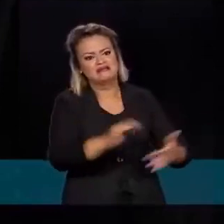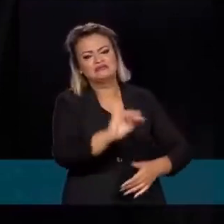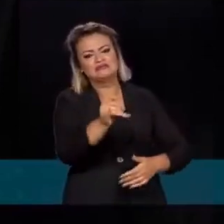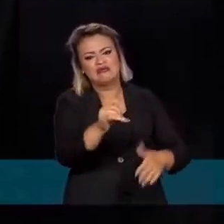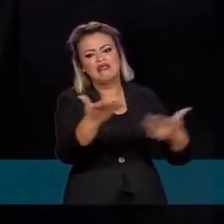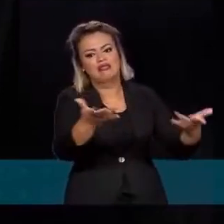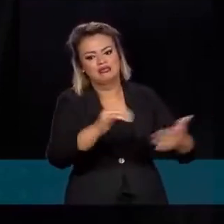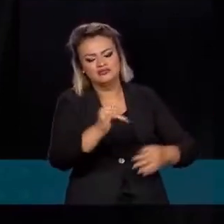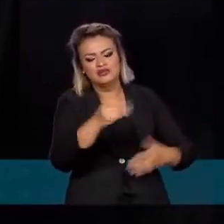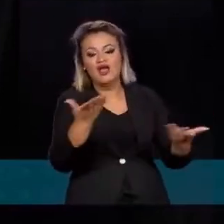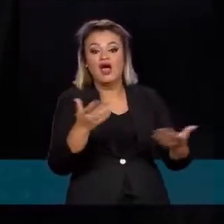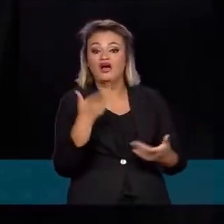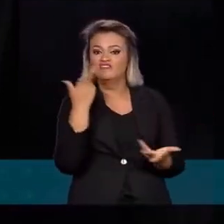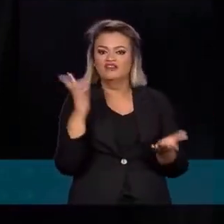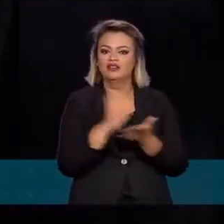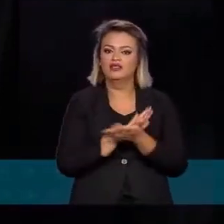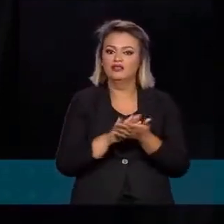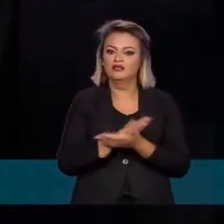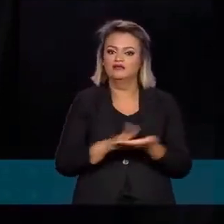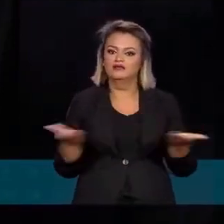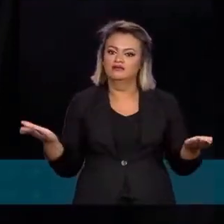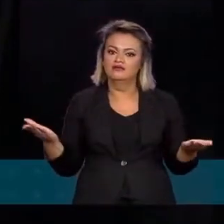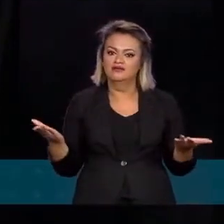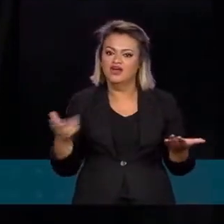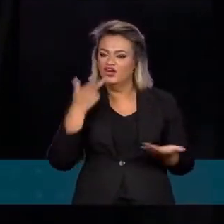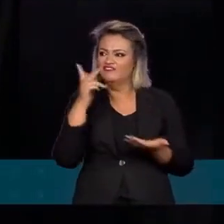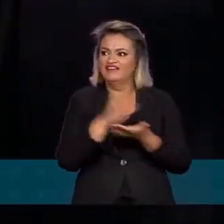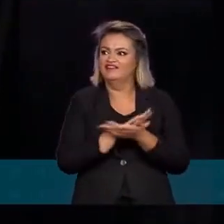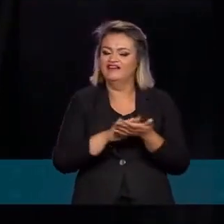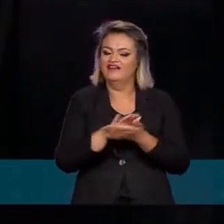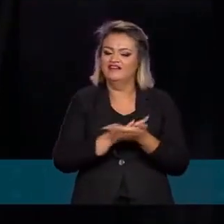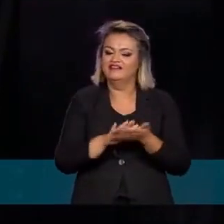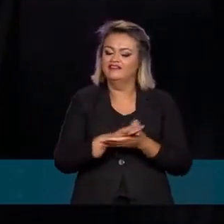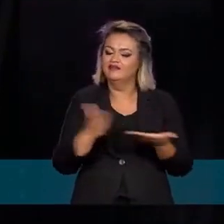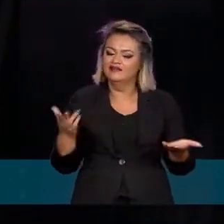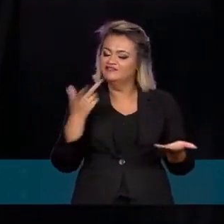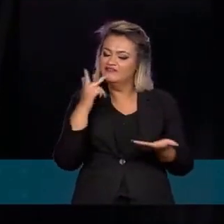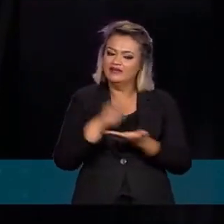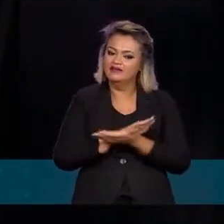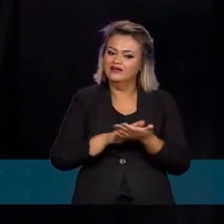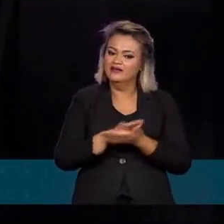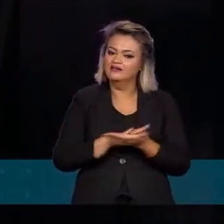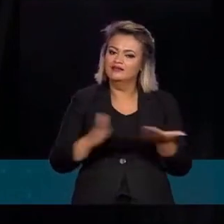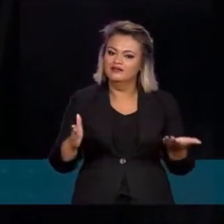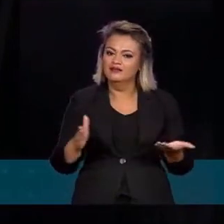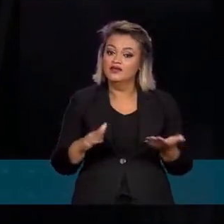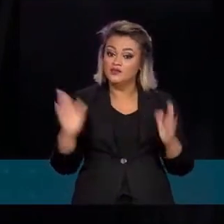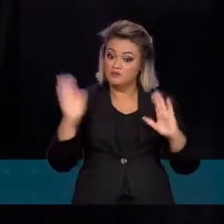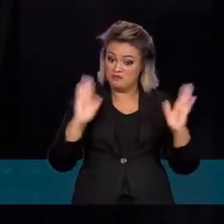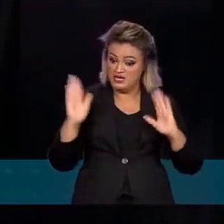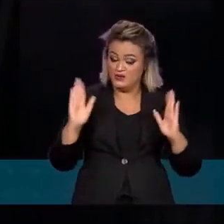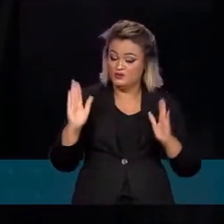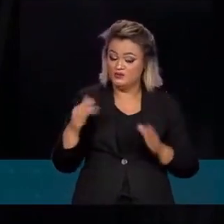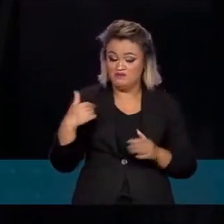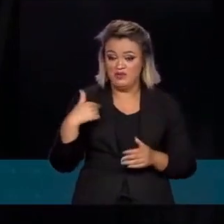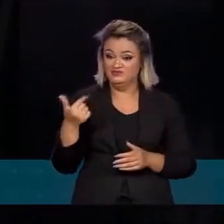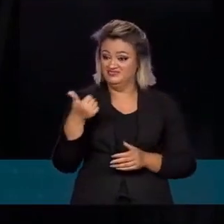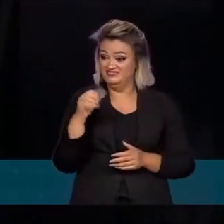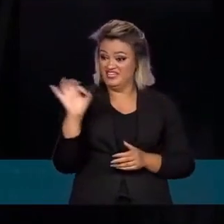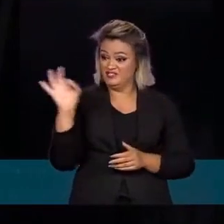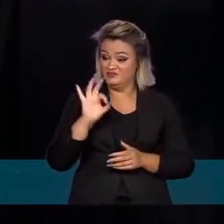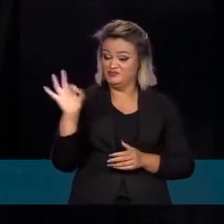do cupom agora ele não fala ele não fala no meu tempo 10% era muito